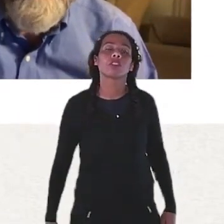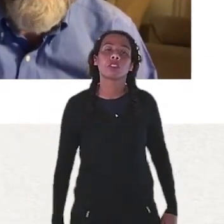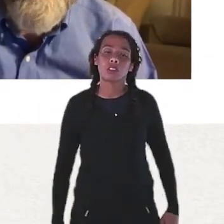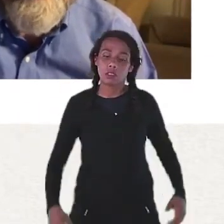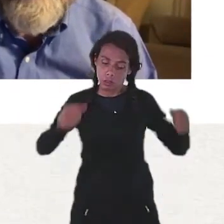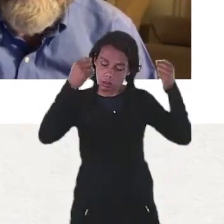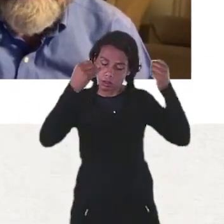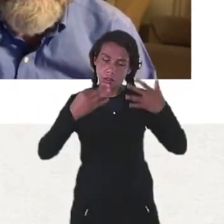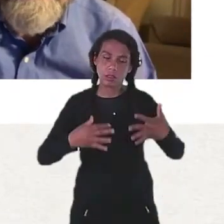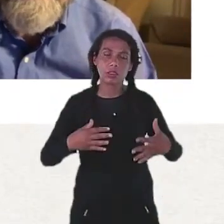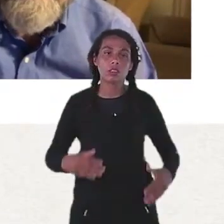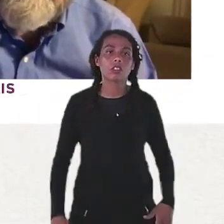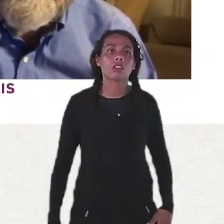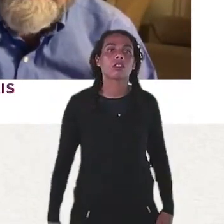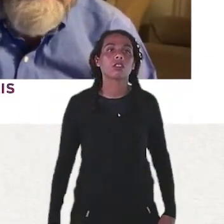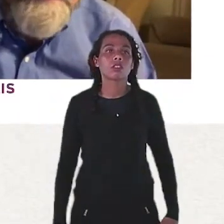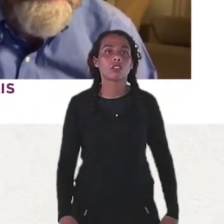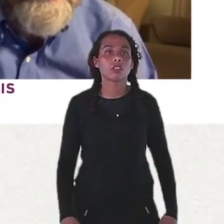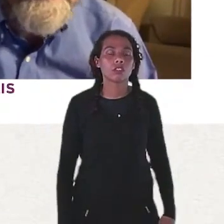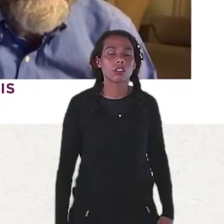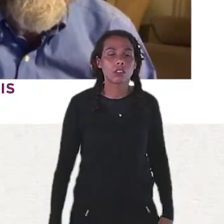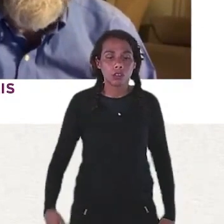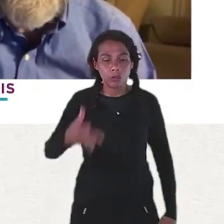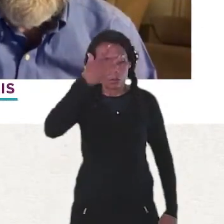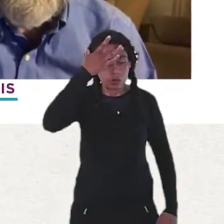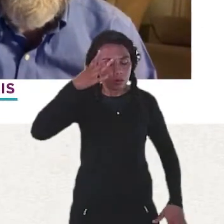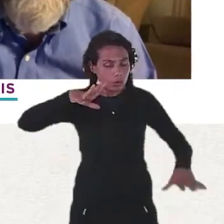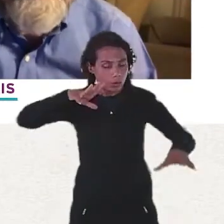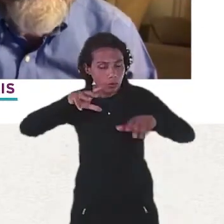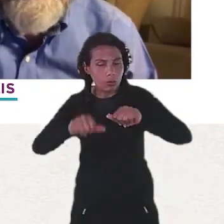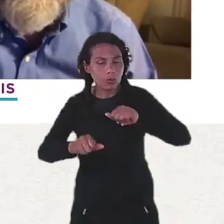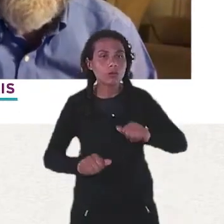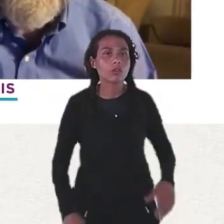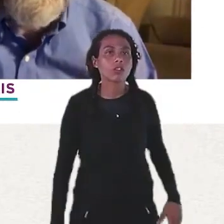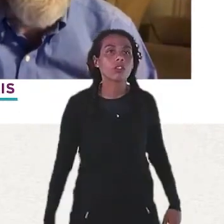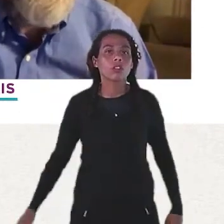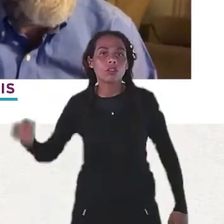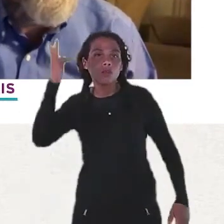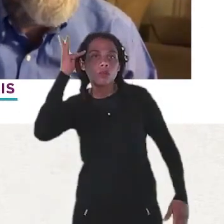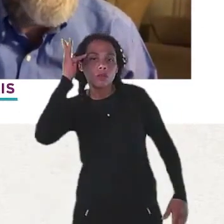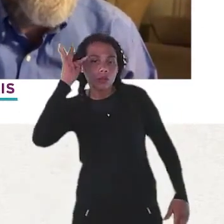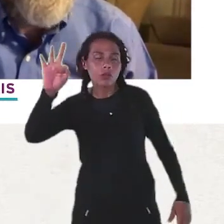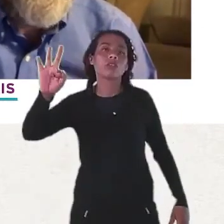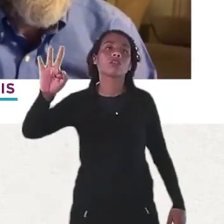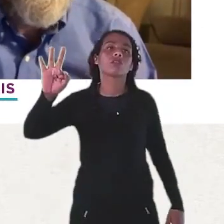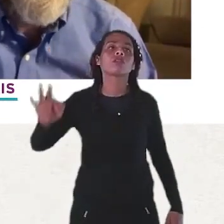Os grandes filósofos como Kant, Leibniz,